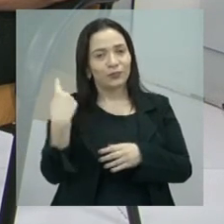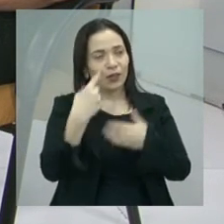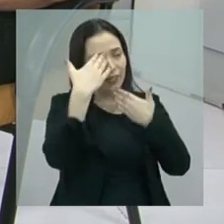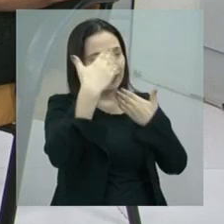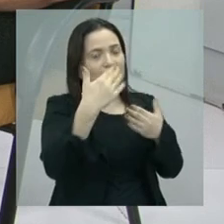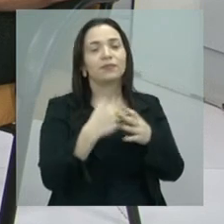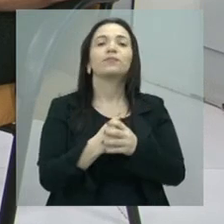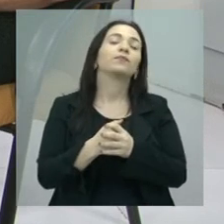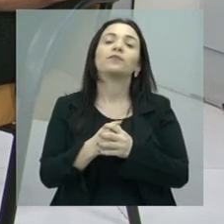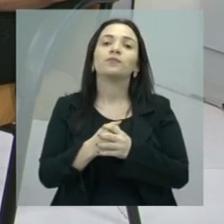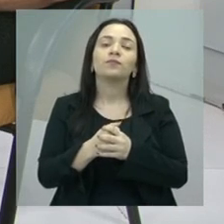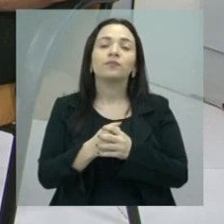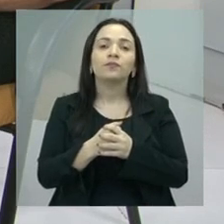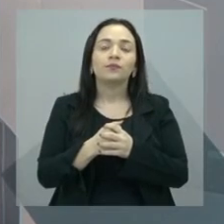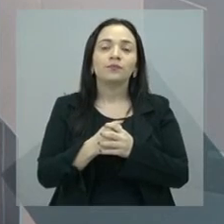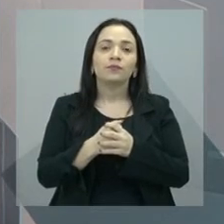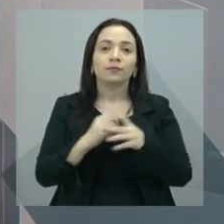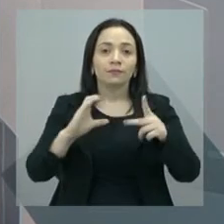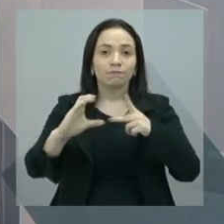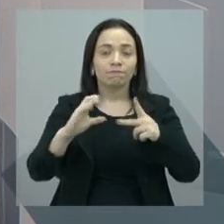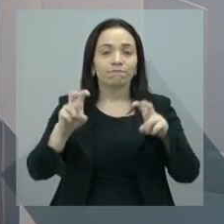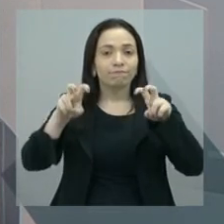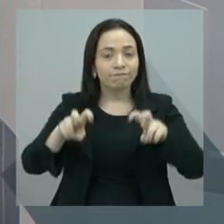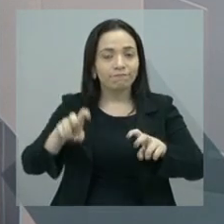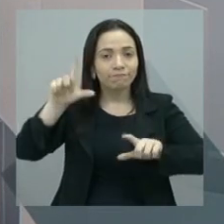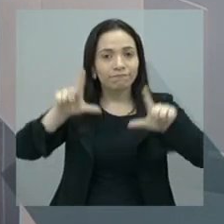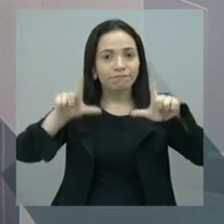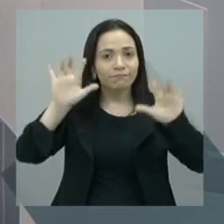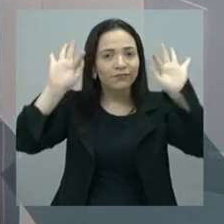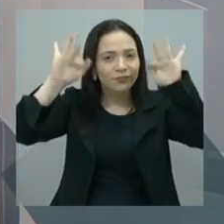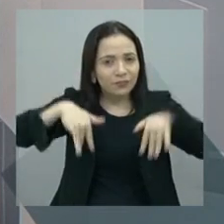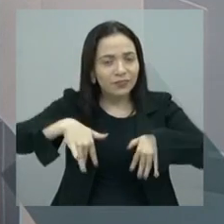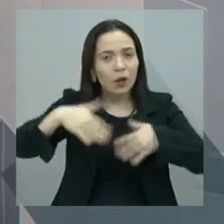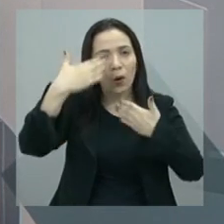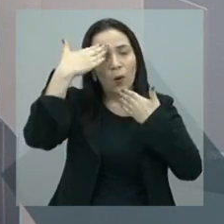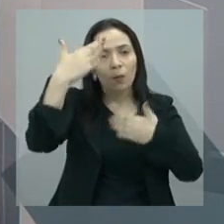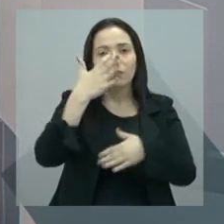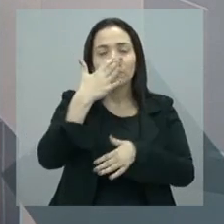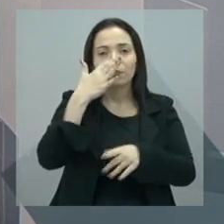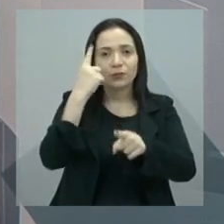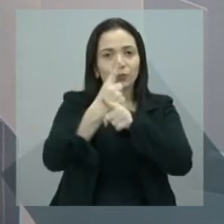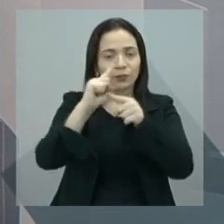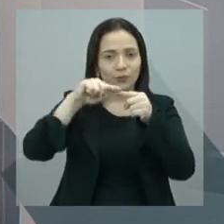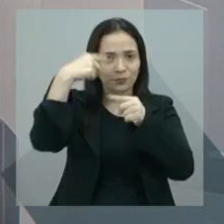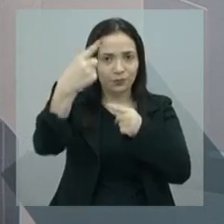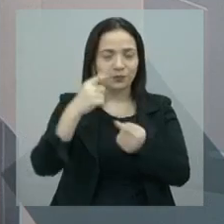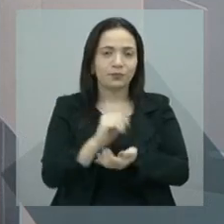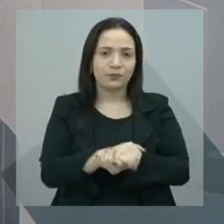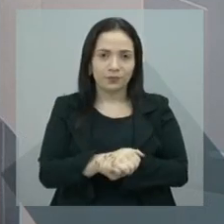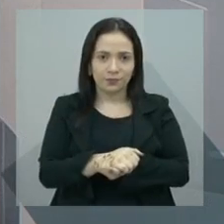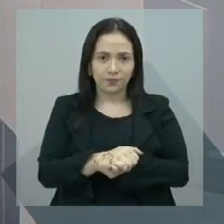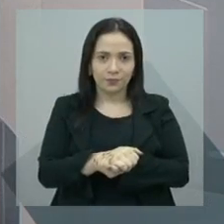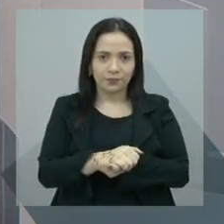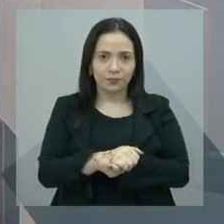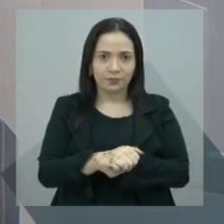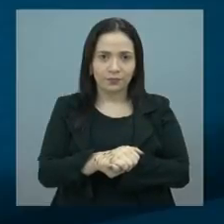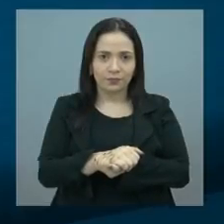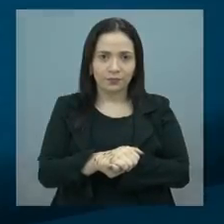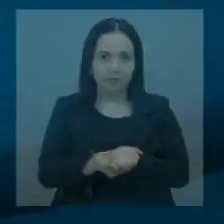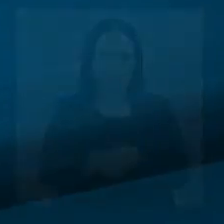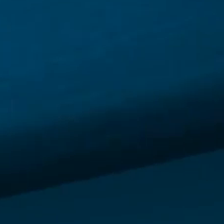agradecemos. Muito bem, muito obrigado. Plenário da Cidade termina aqui. Obrigado pela sua companhia e até amanhã.